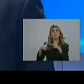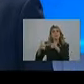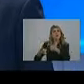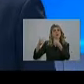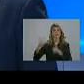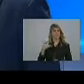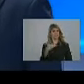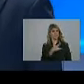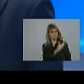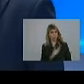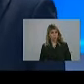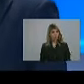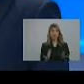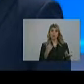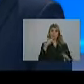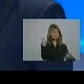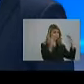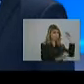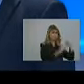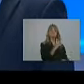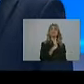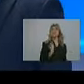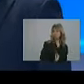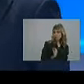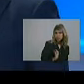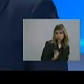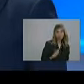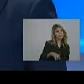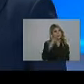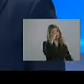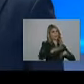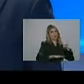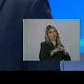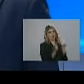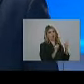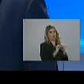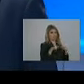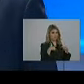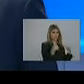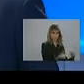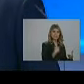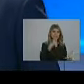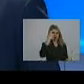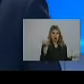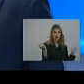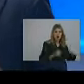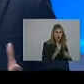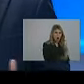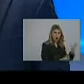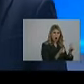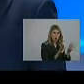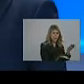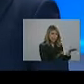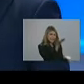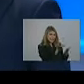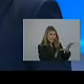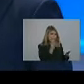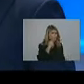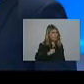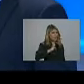ou seja, os recursos existem, mas tem que saber fazer. Tem que ter competência para manter equilíbrio fiscal